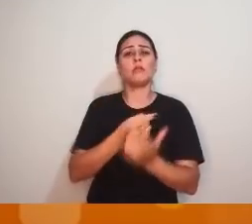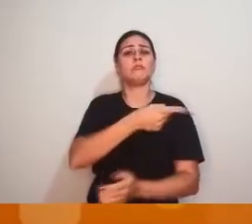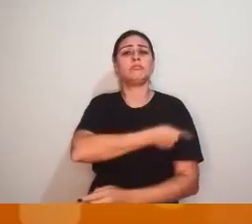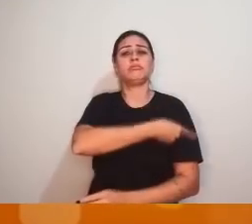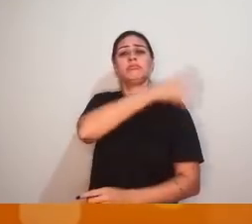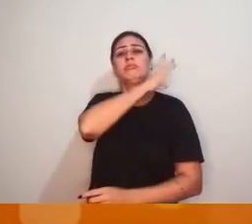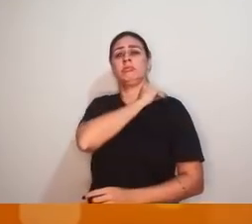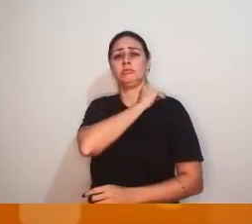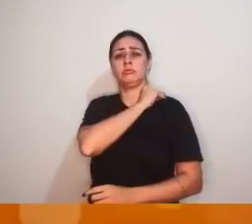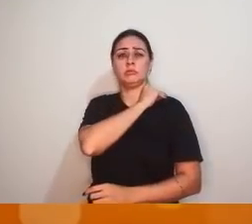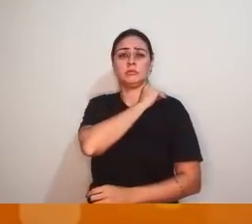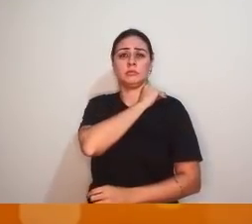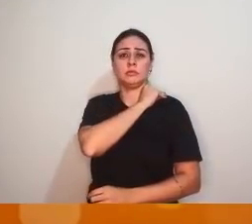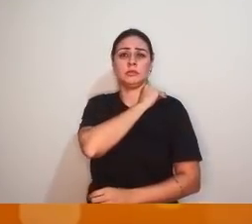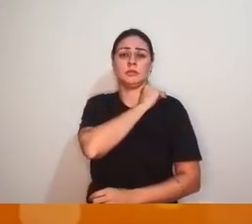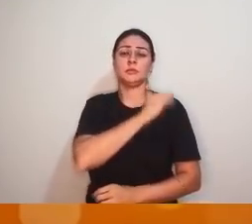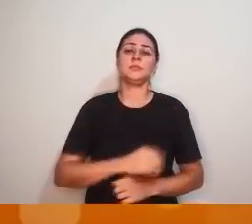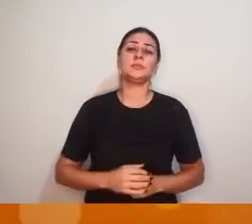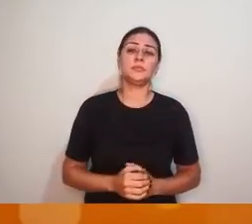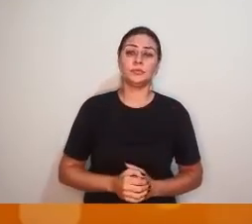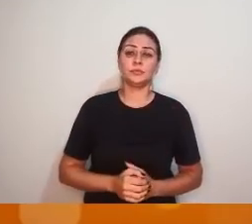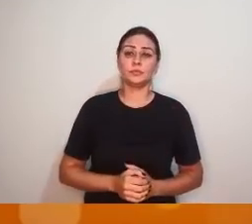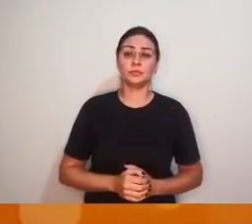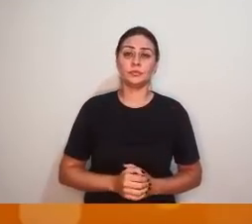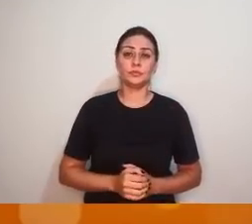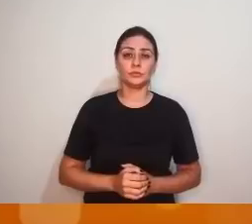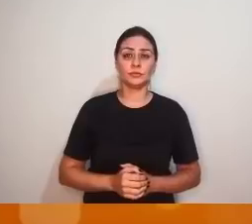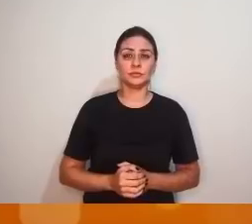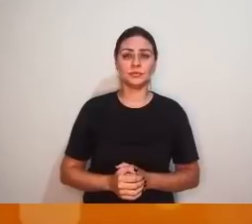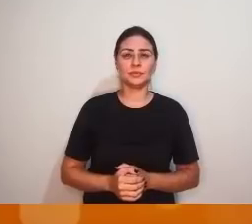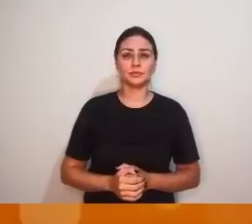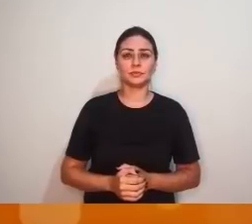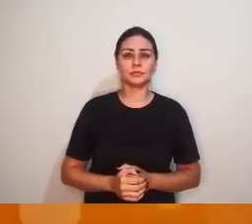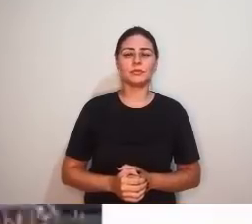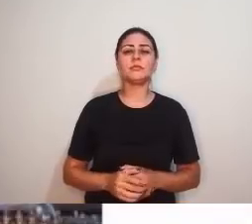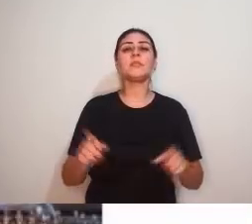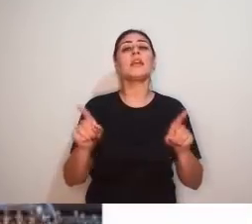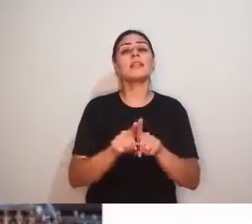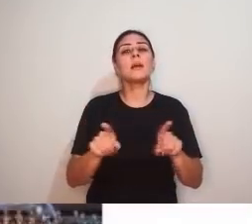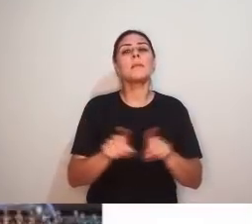do ensino fundamental, né, da educação básica até o ensino médio. Tá?